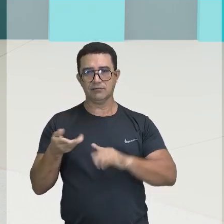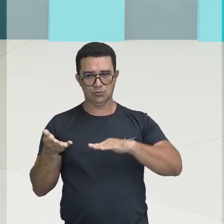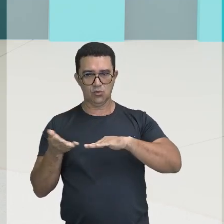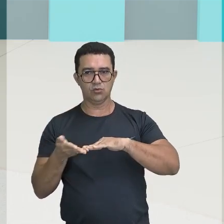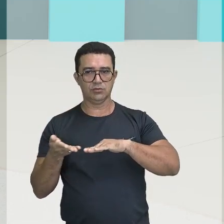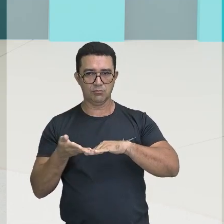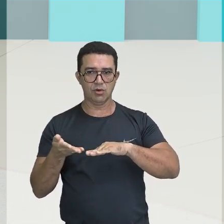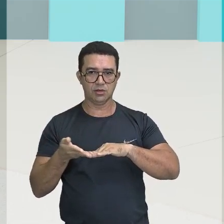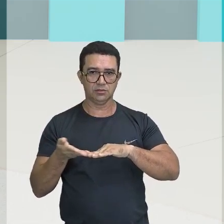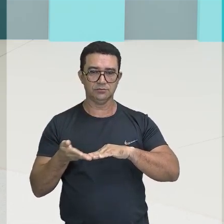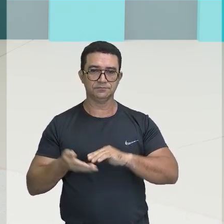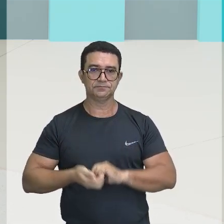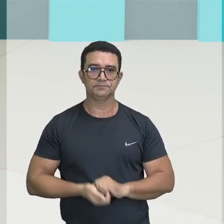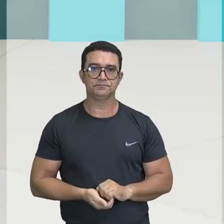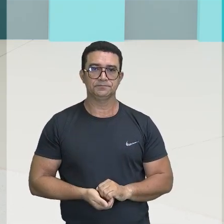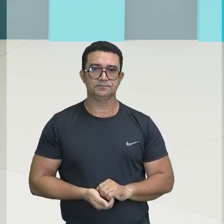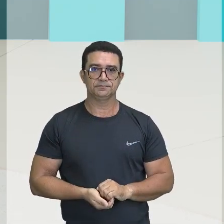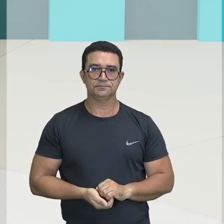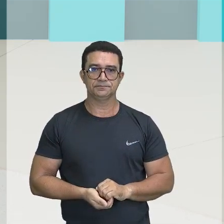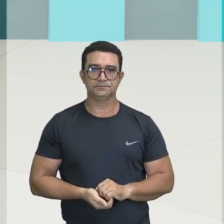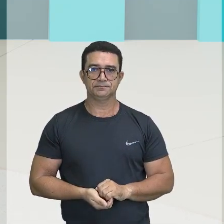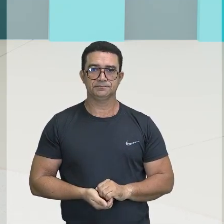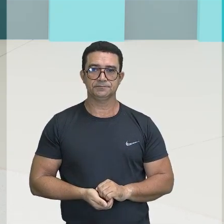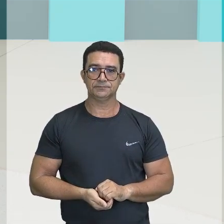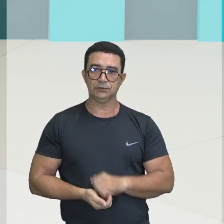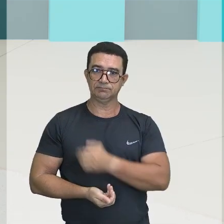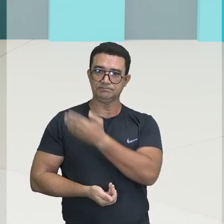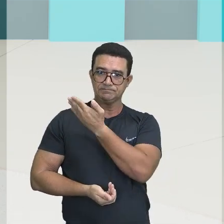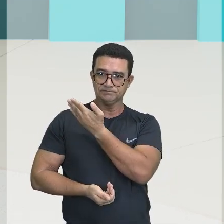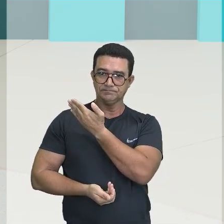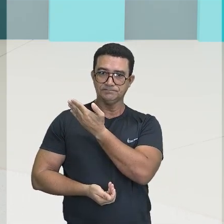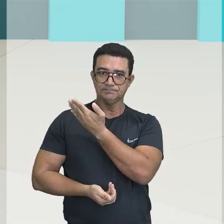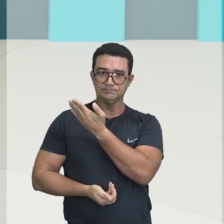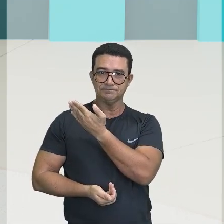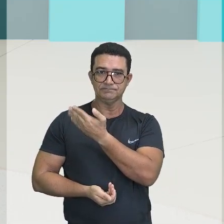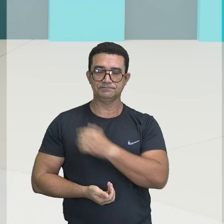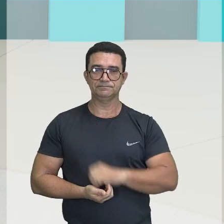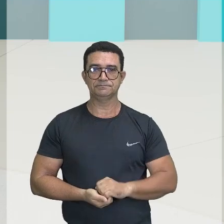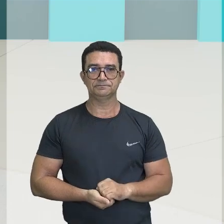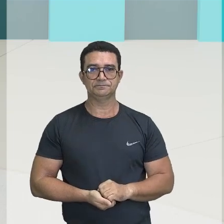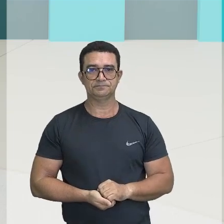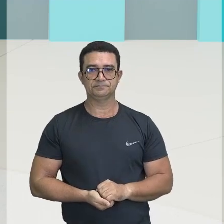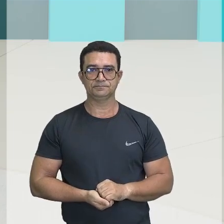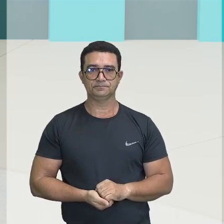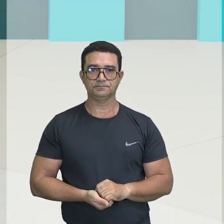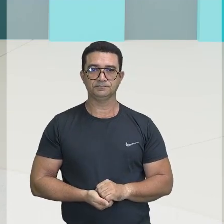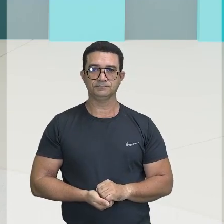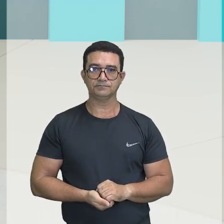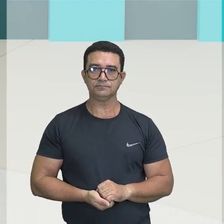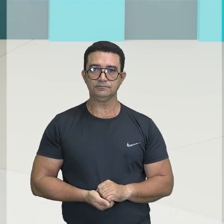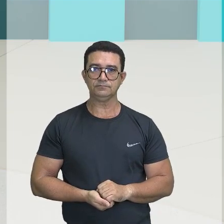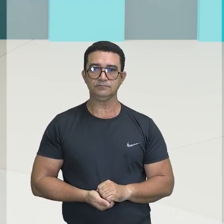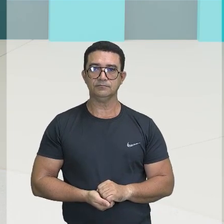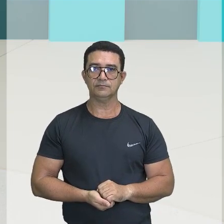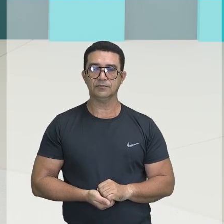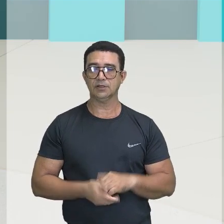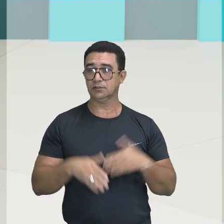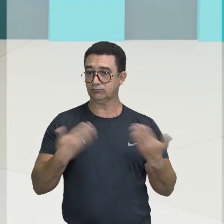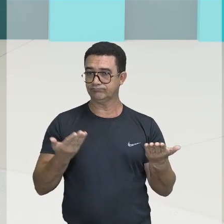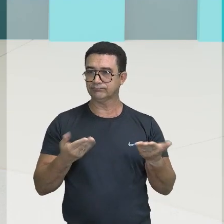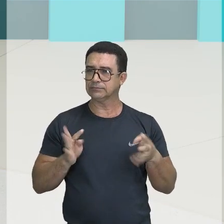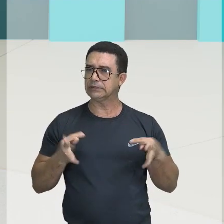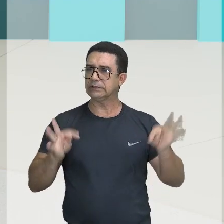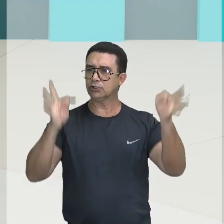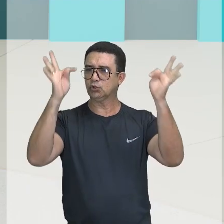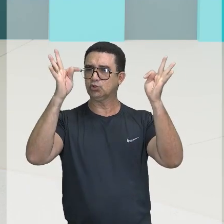contemporâneas, certo? Olha só que interessante. Então, através dessa